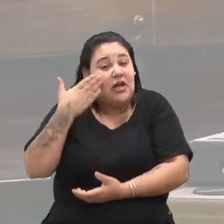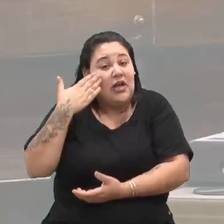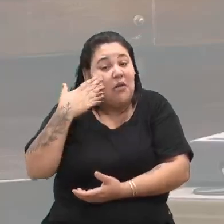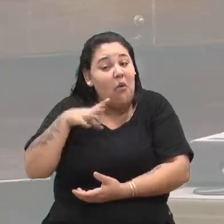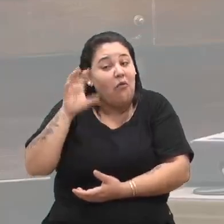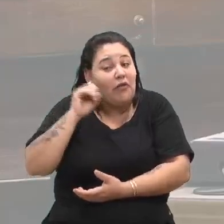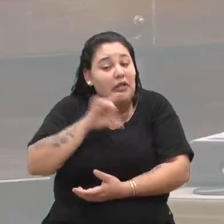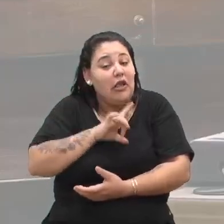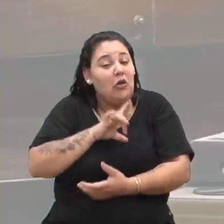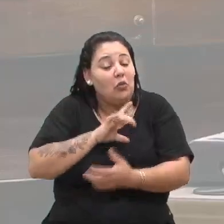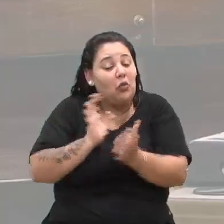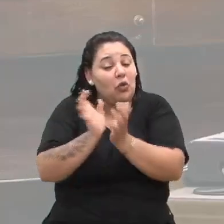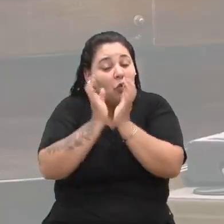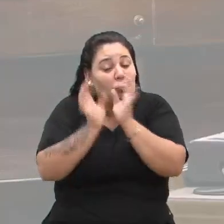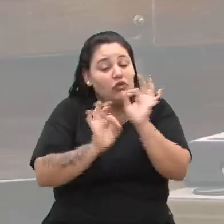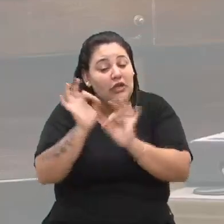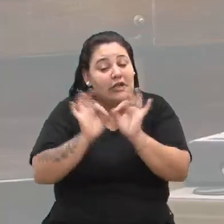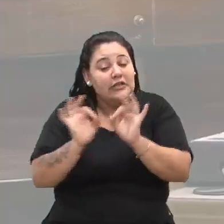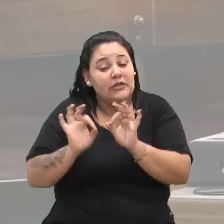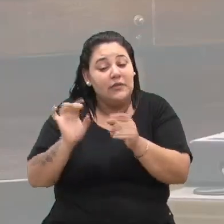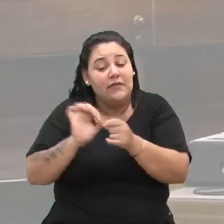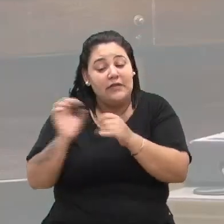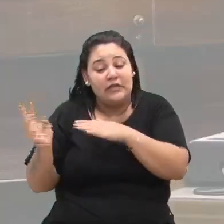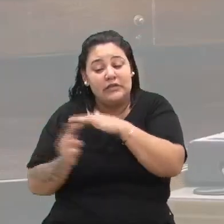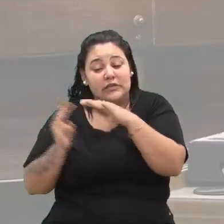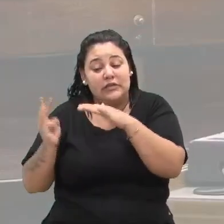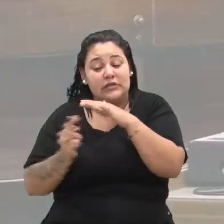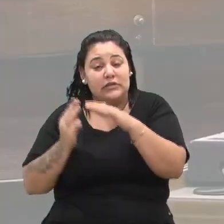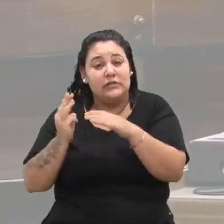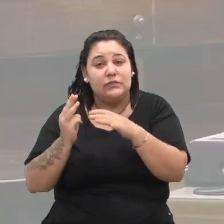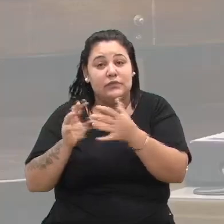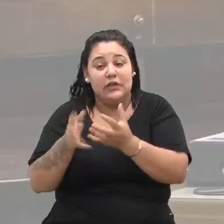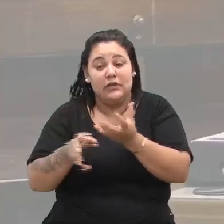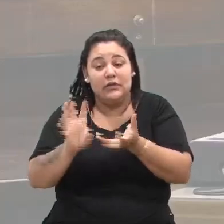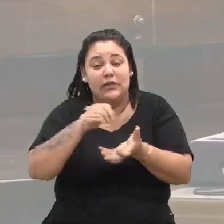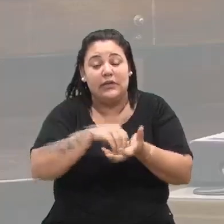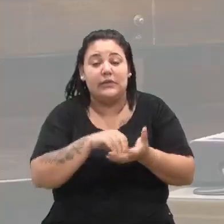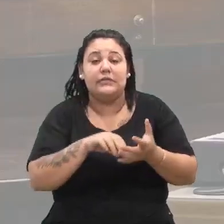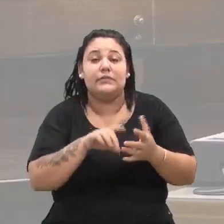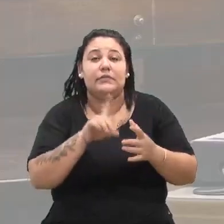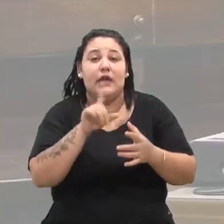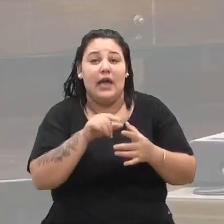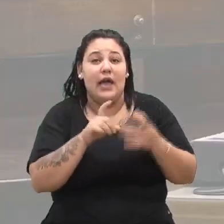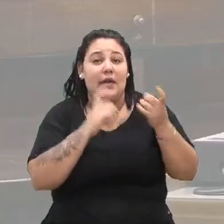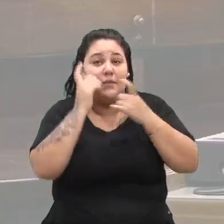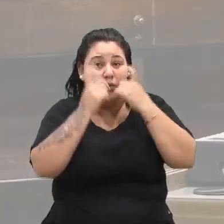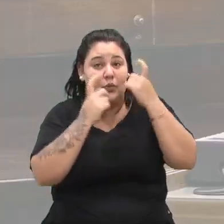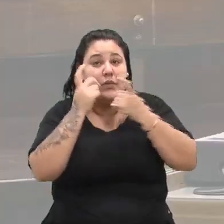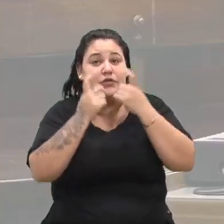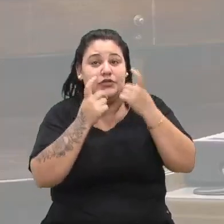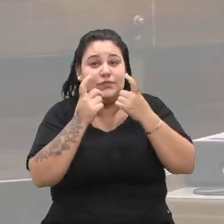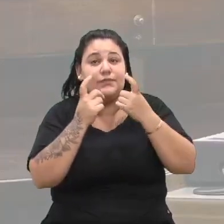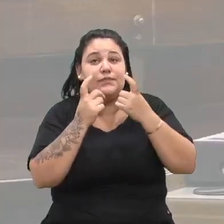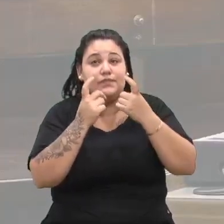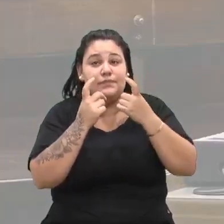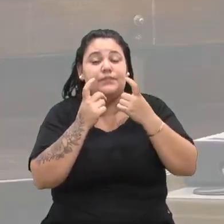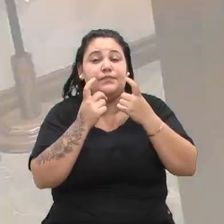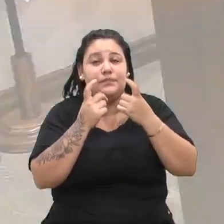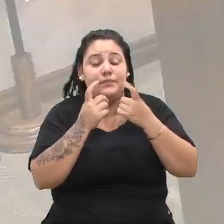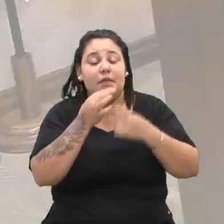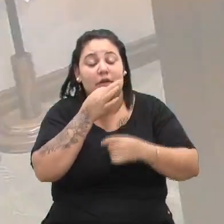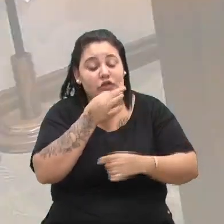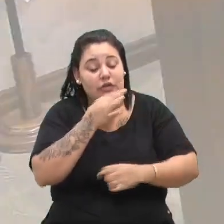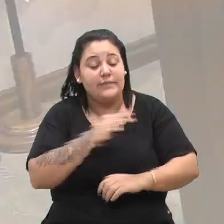terceirizar a Codeca e outros setores da Prefeitura Municipal de Caxias do Sul. É preocupante para a cidade de Caxias do Sul. Obrigado.